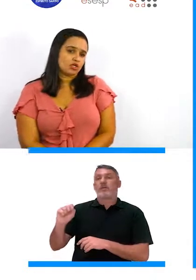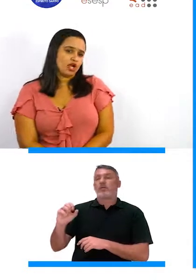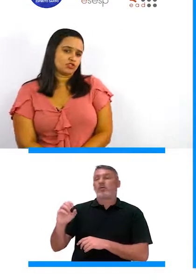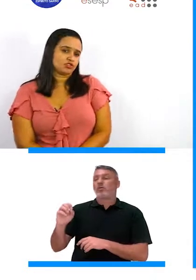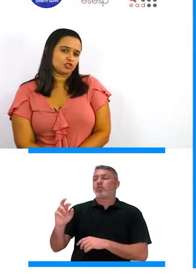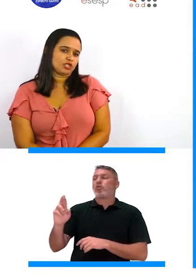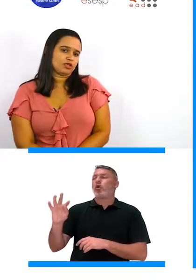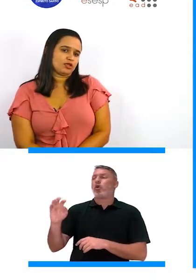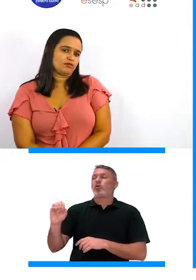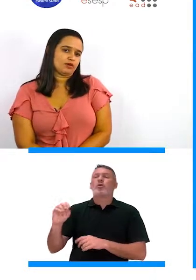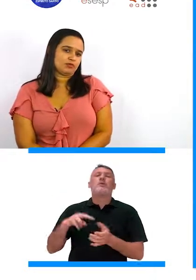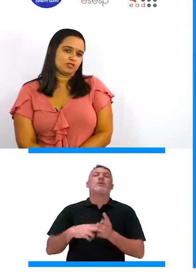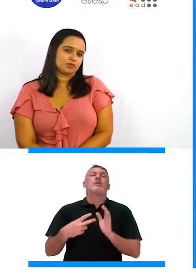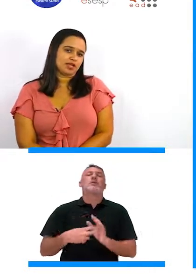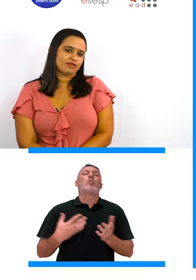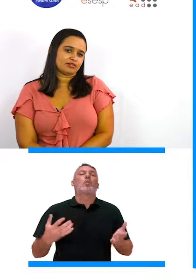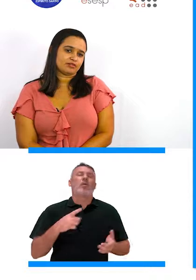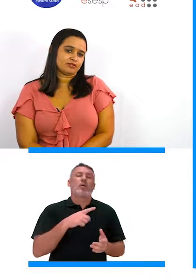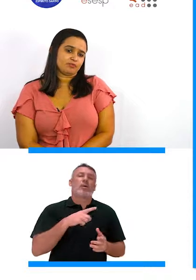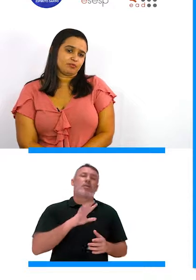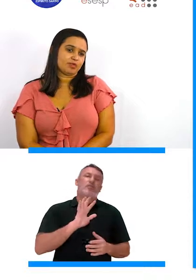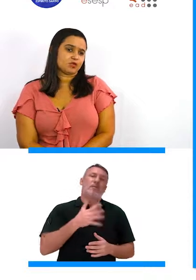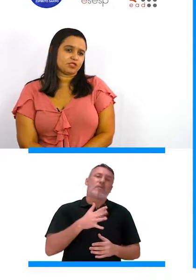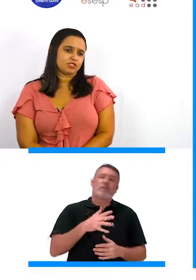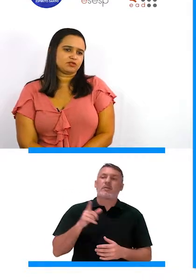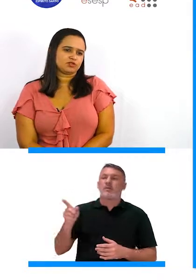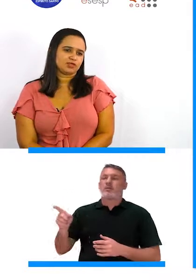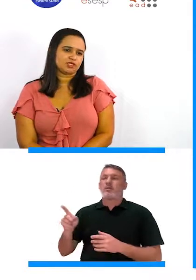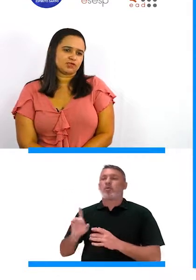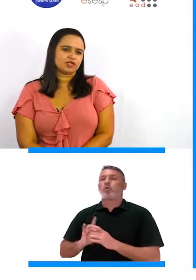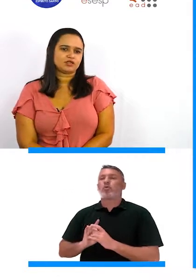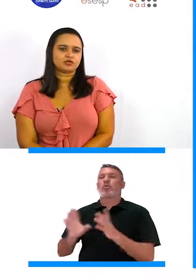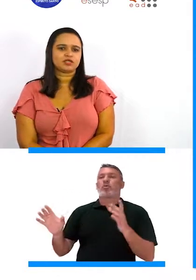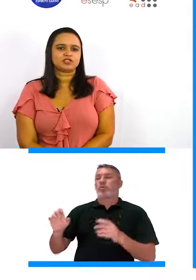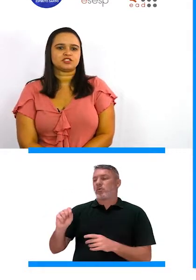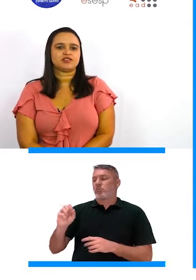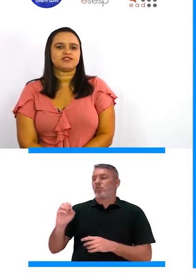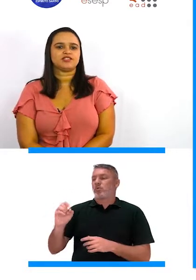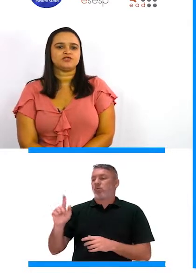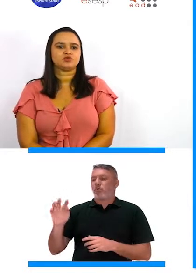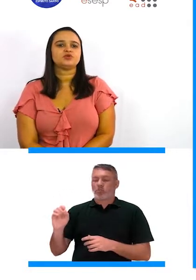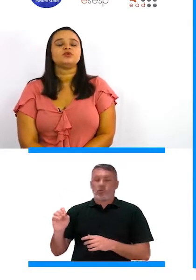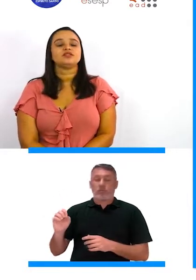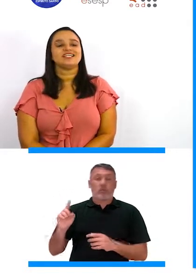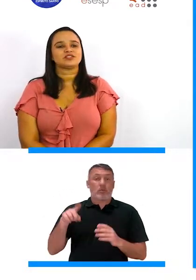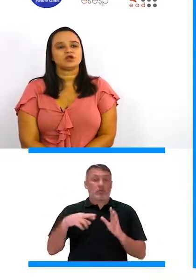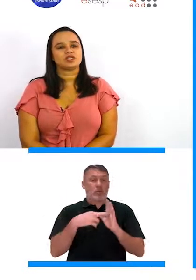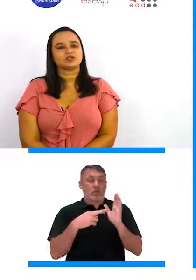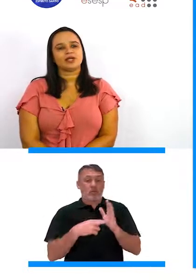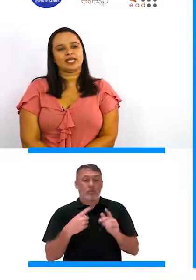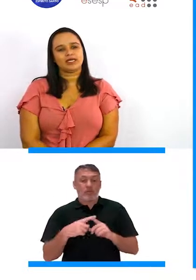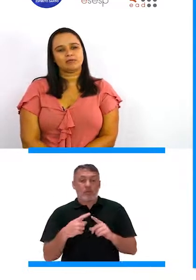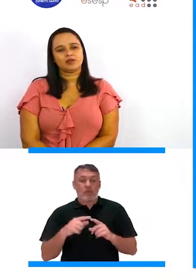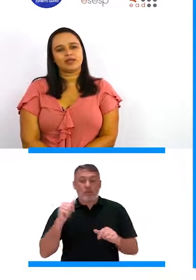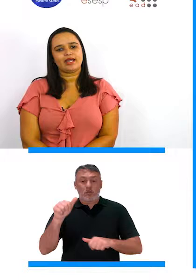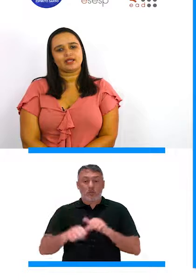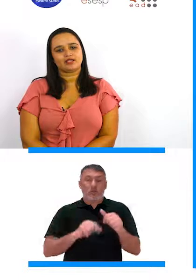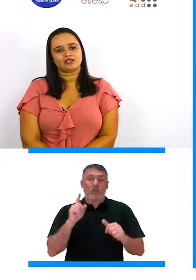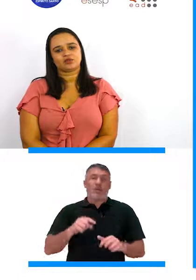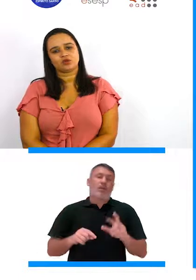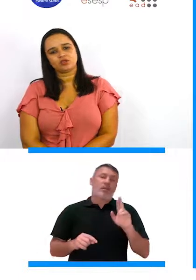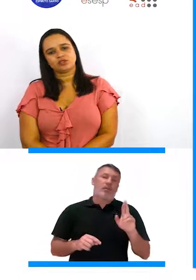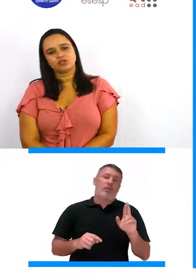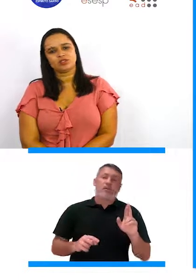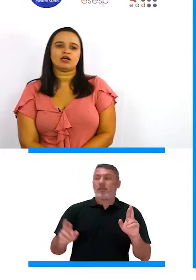solto. A gente tem ambas palavras paroxítonos, mas não é isso, né? A gente está falando da troca do L pelo R,